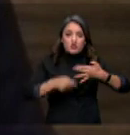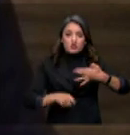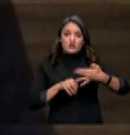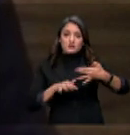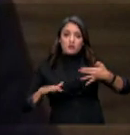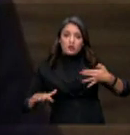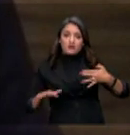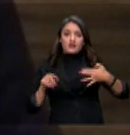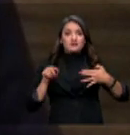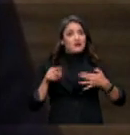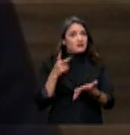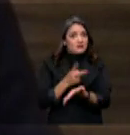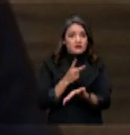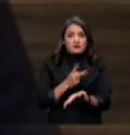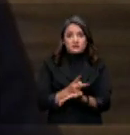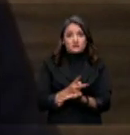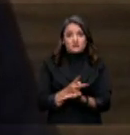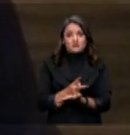é a seguinte: